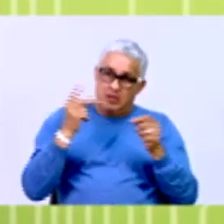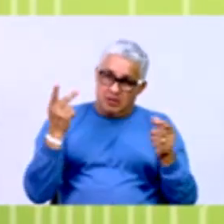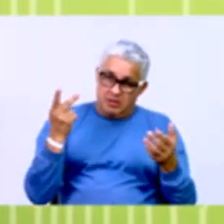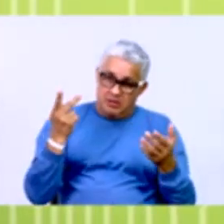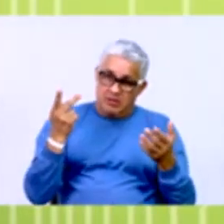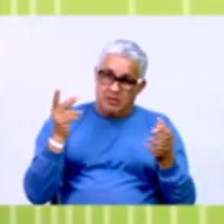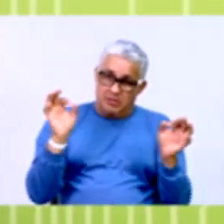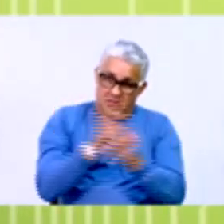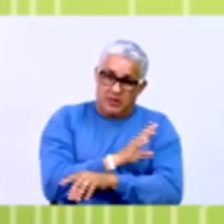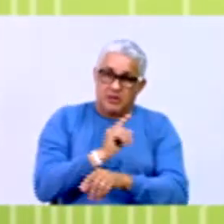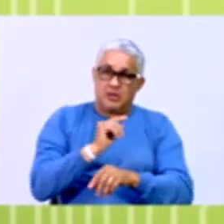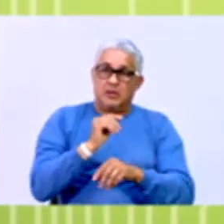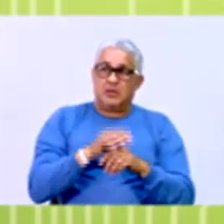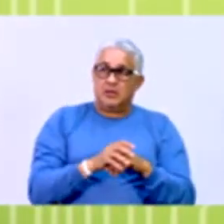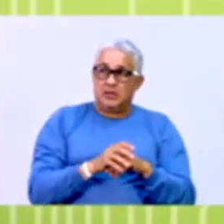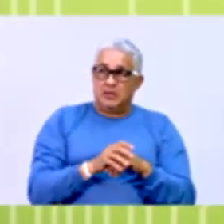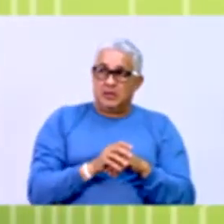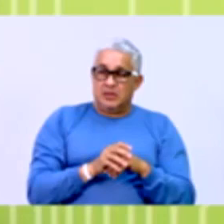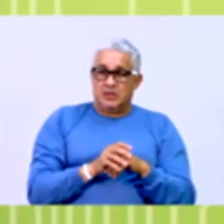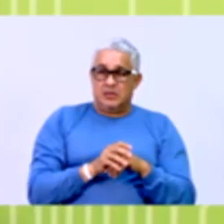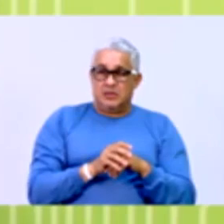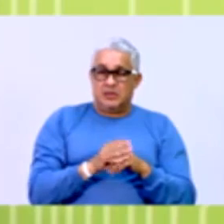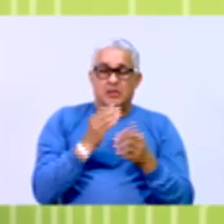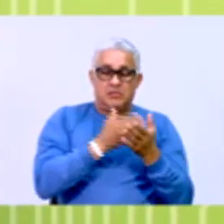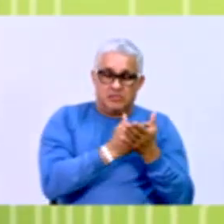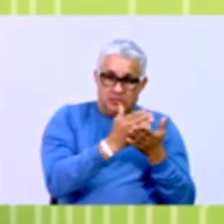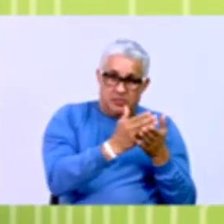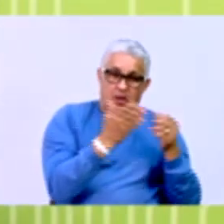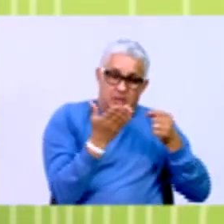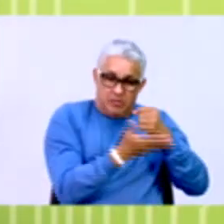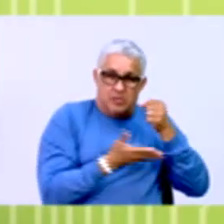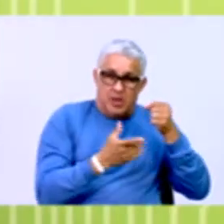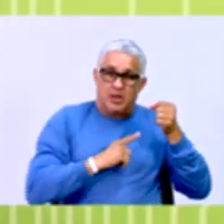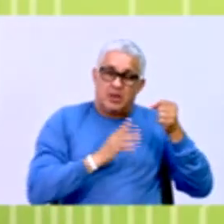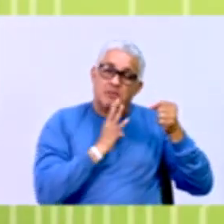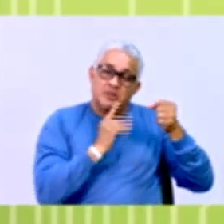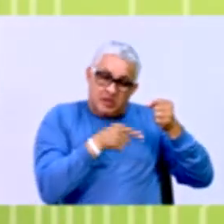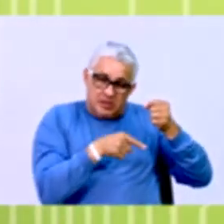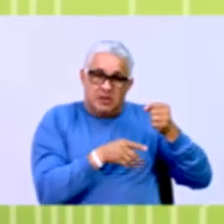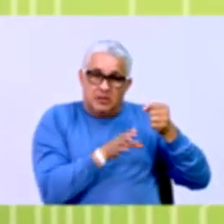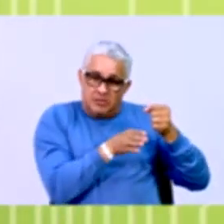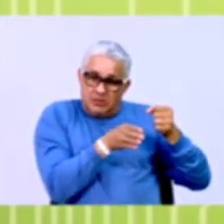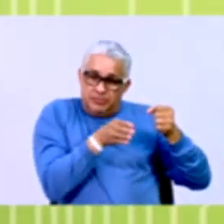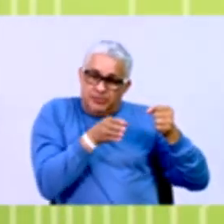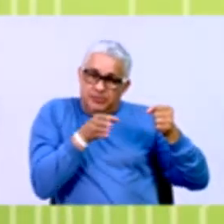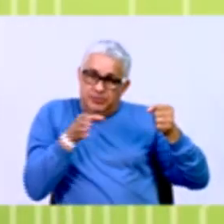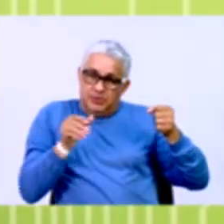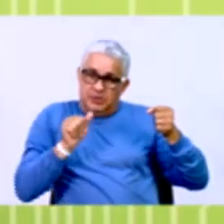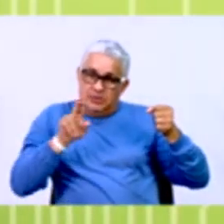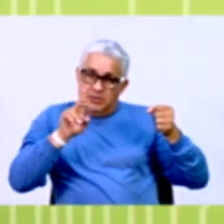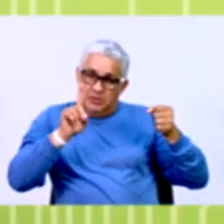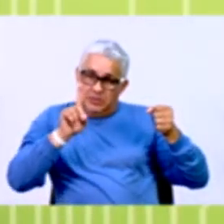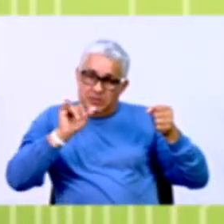o passo seguinte, partindo daquilo que já é uma base de conhecimento que a auditoria